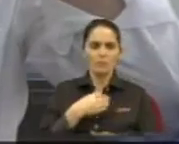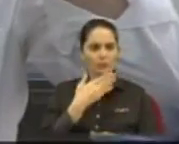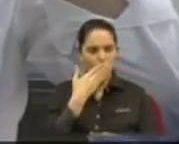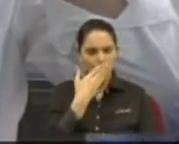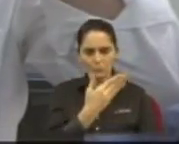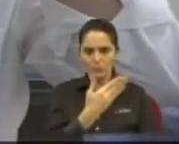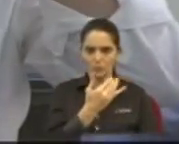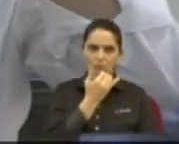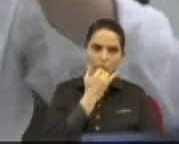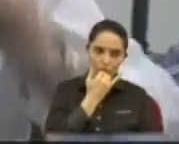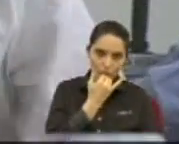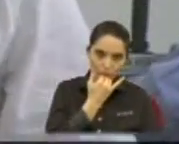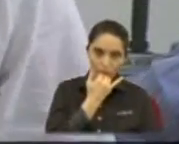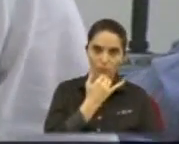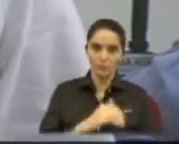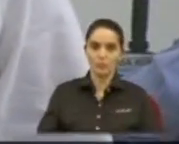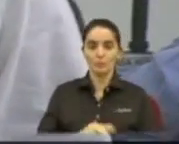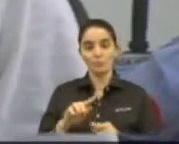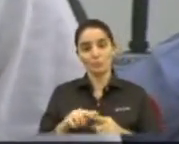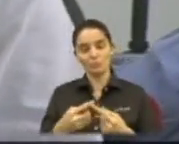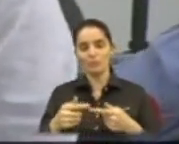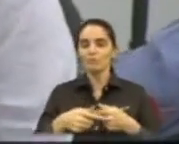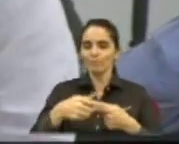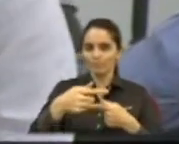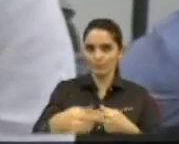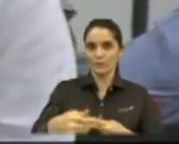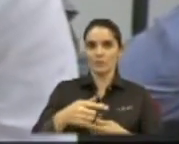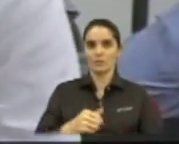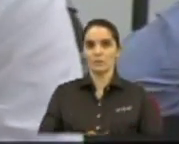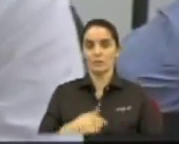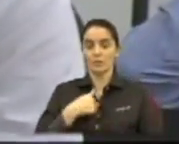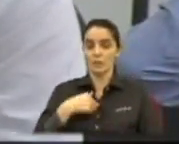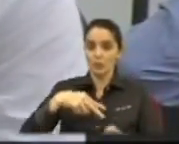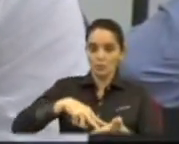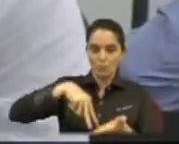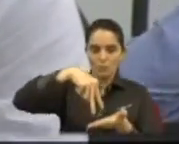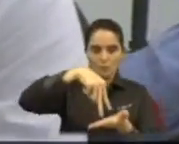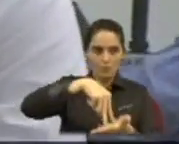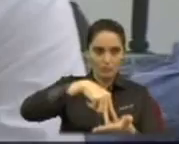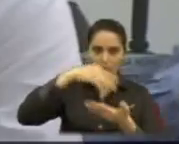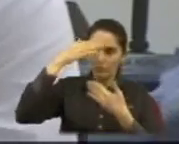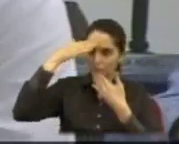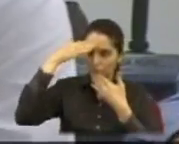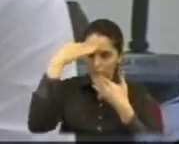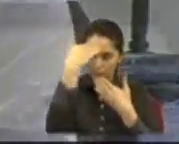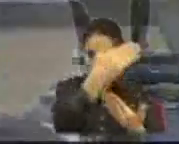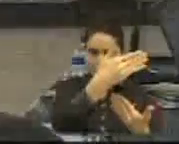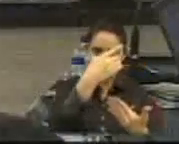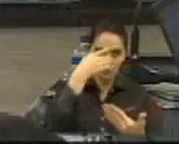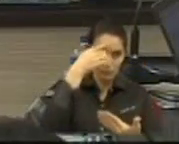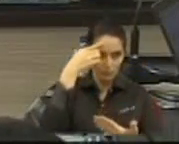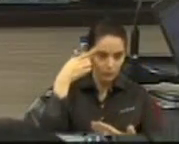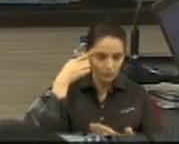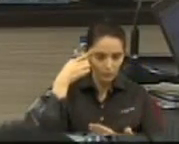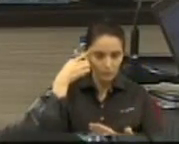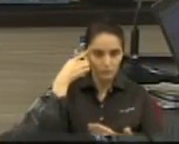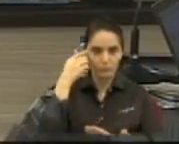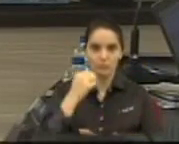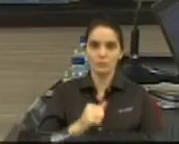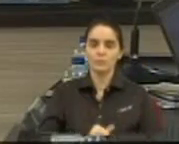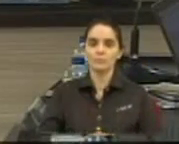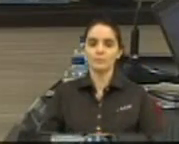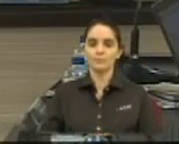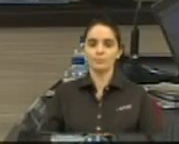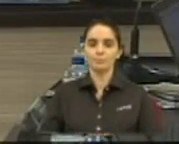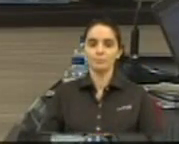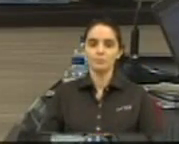perdão, mas já tinha sido adiado. Então, só me levanto para isso. Muito obrigado, vereador Wilson. Me retrato aqui publicamente. Muito obrigado.